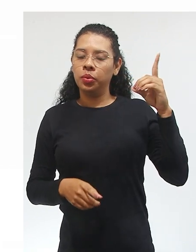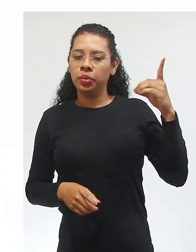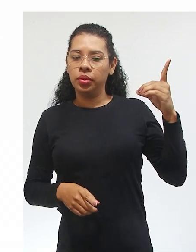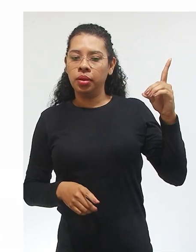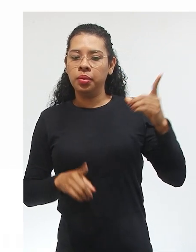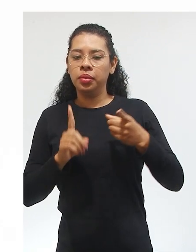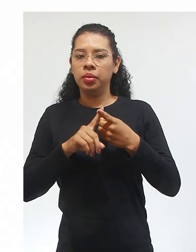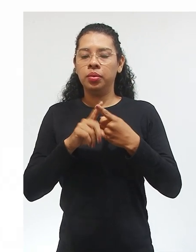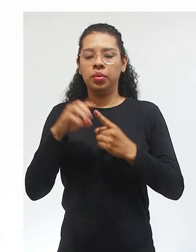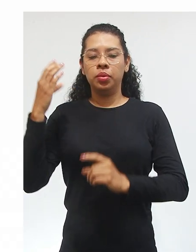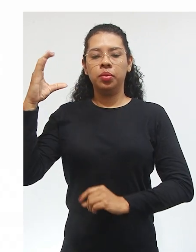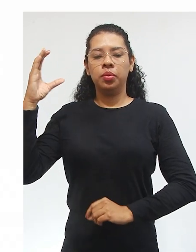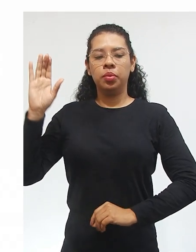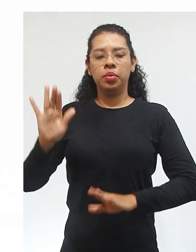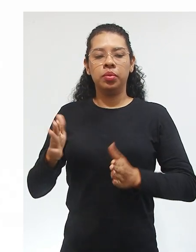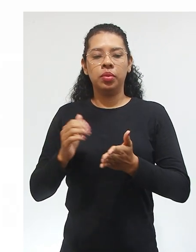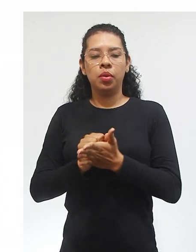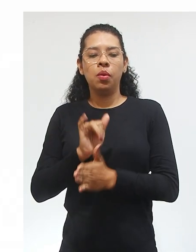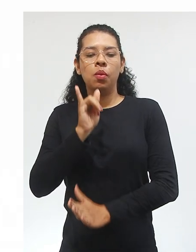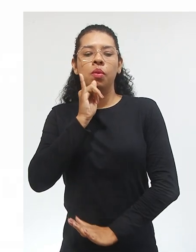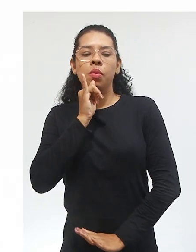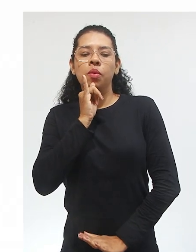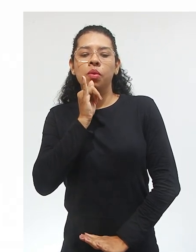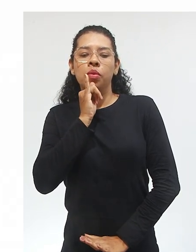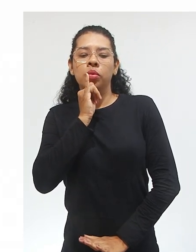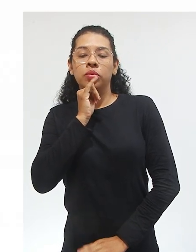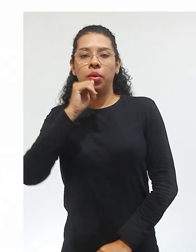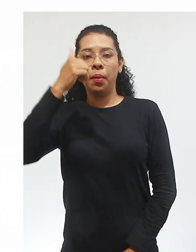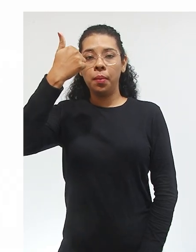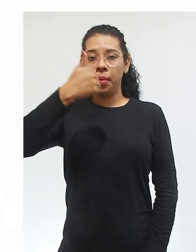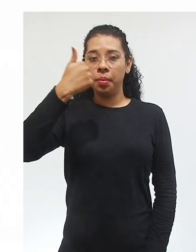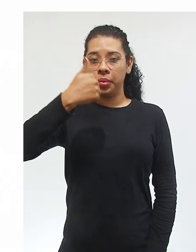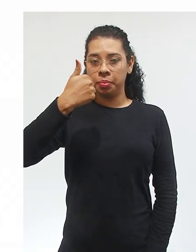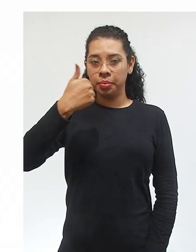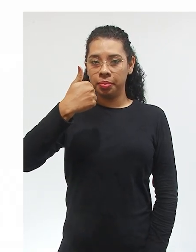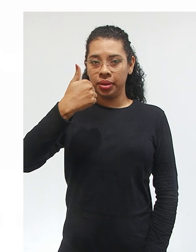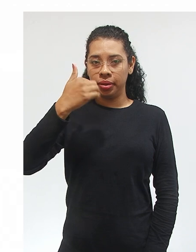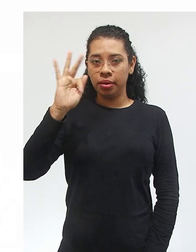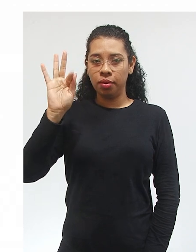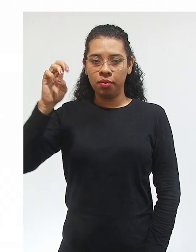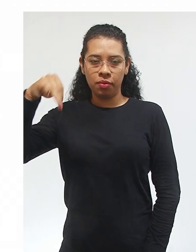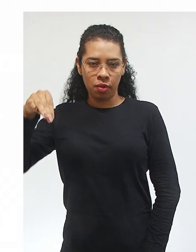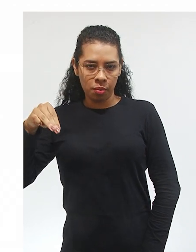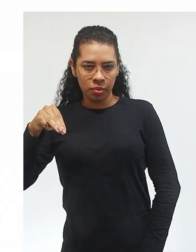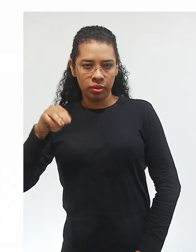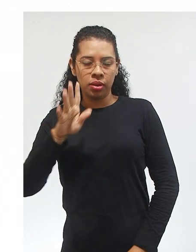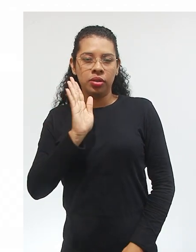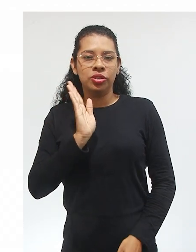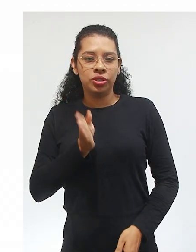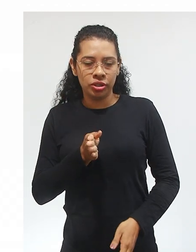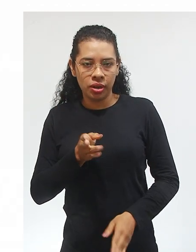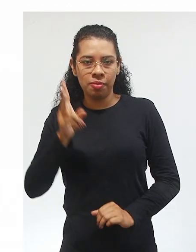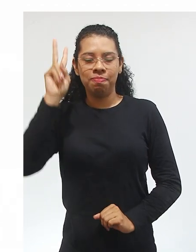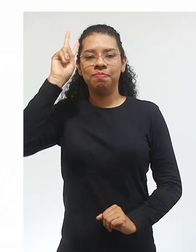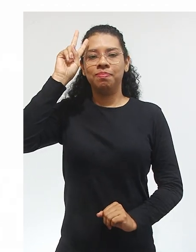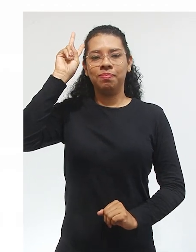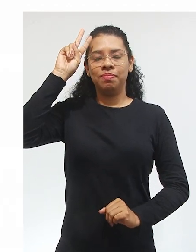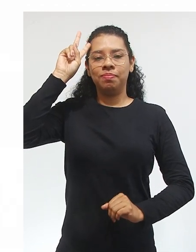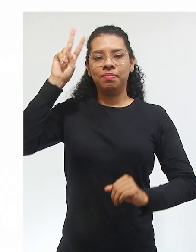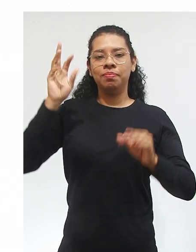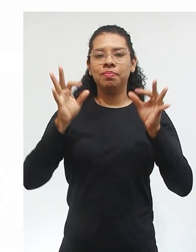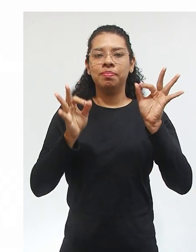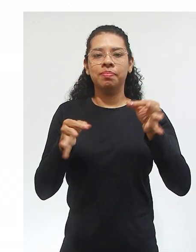ó. Então, aqui é um exemplo de primeira forma. E vocês já estão lembrando também as naturezas